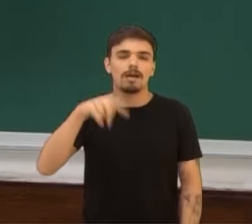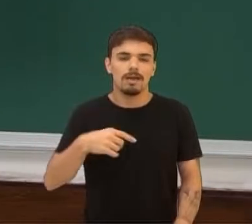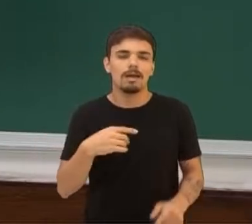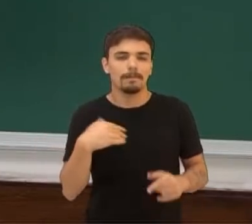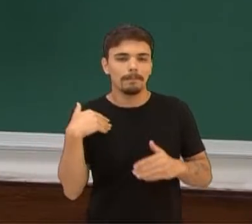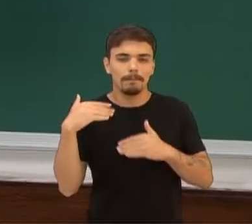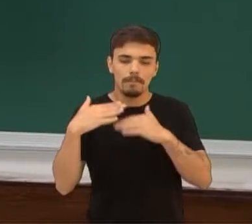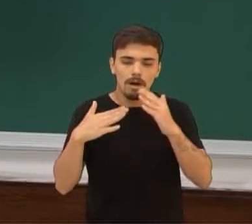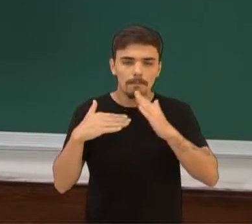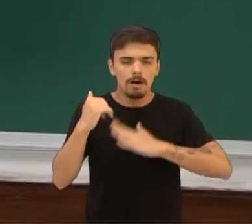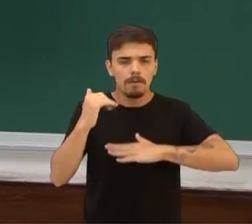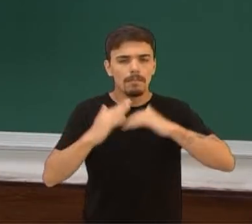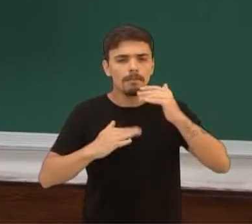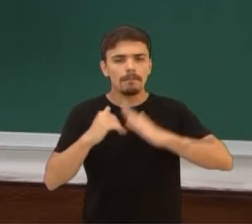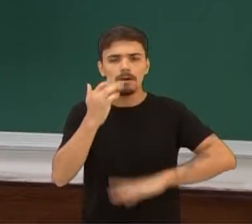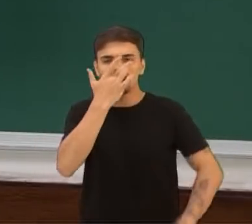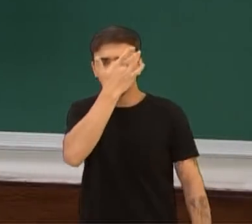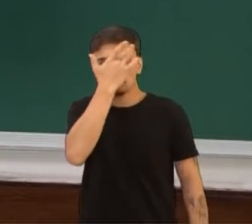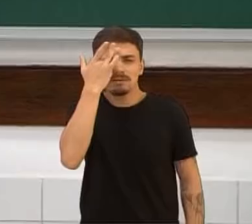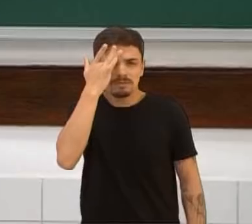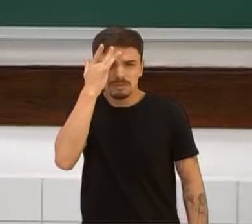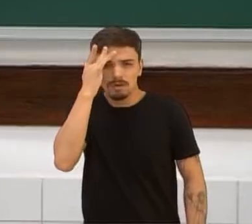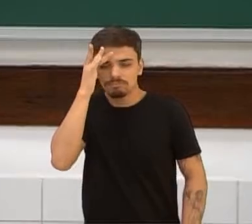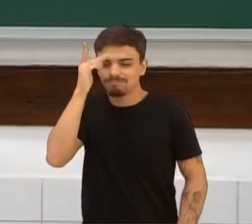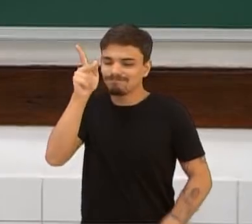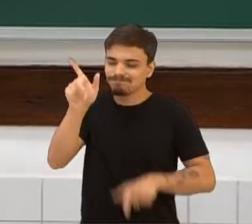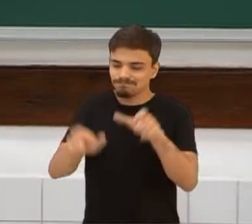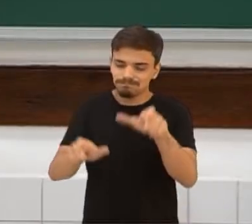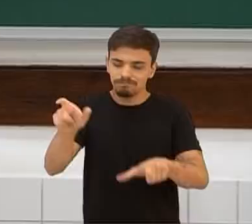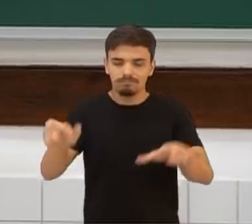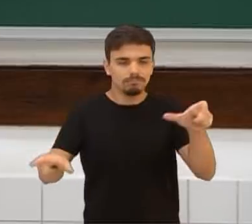feita de muita gente. E olha só,